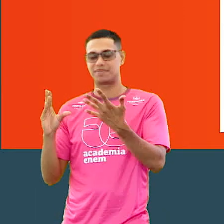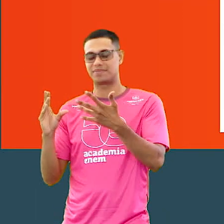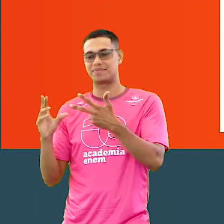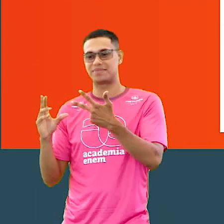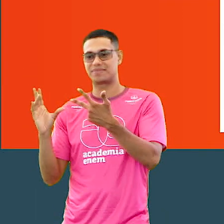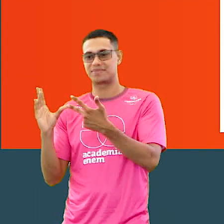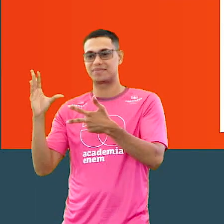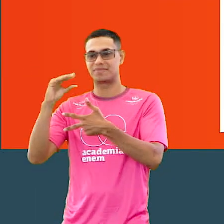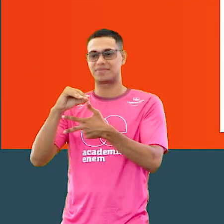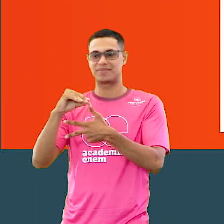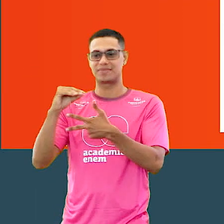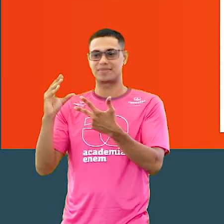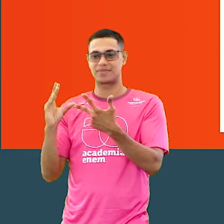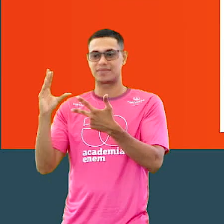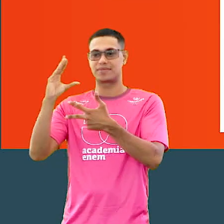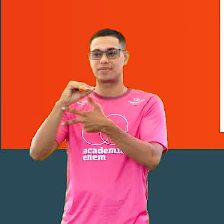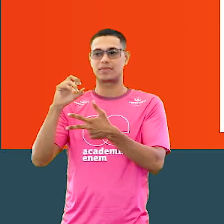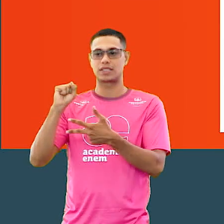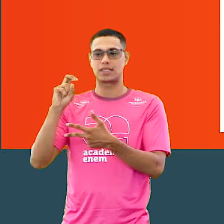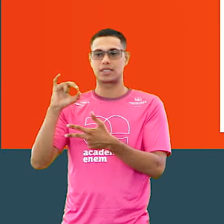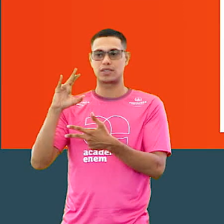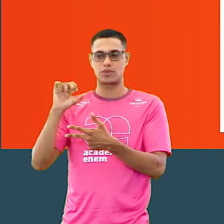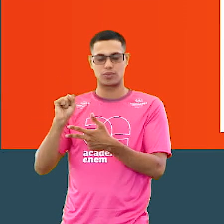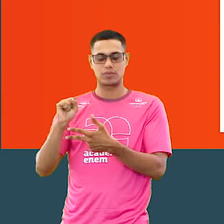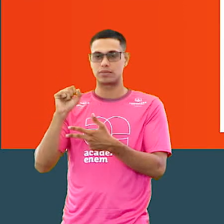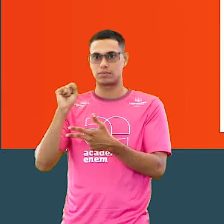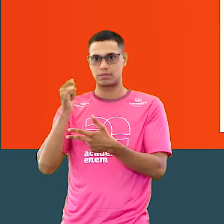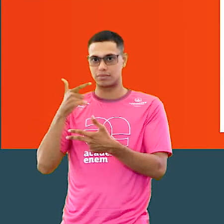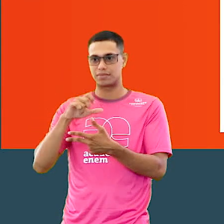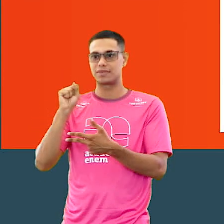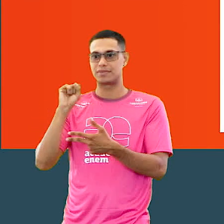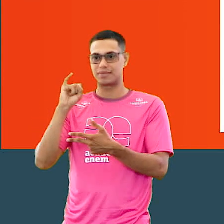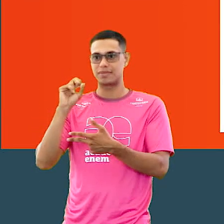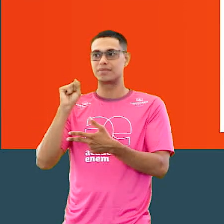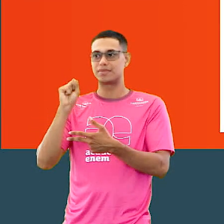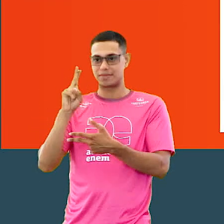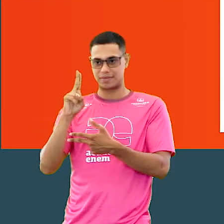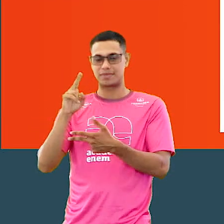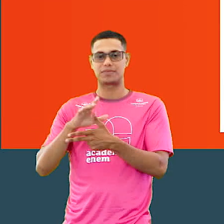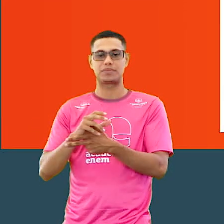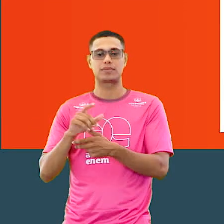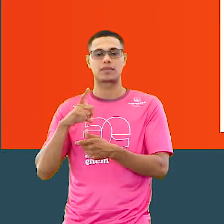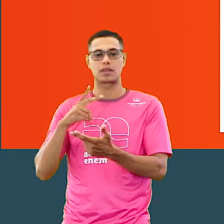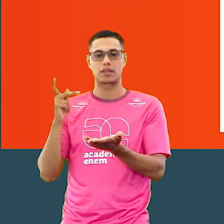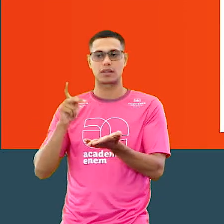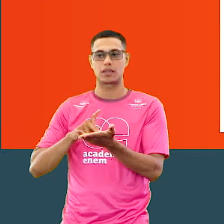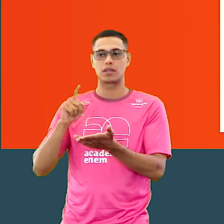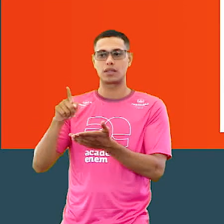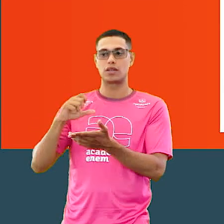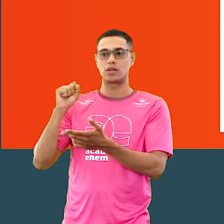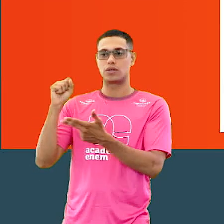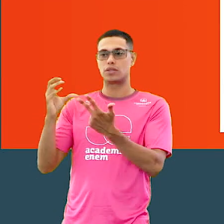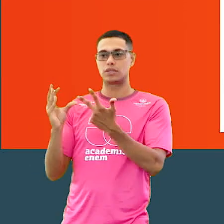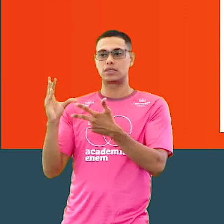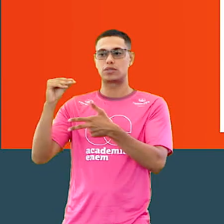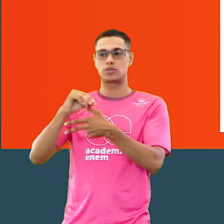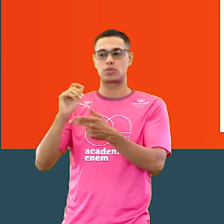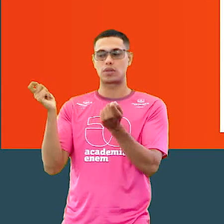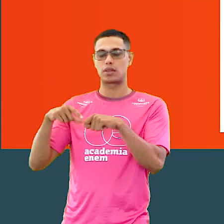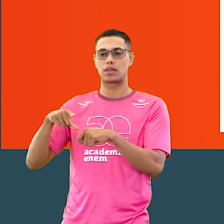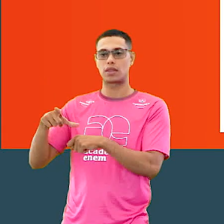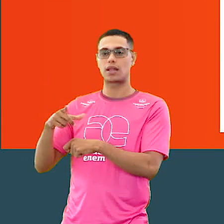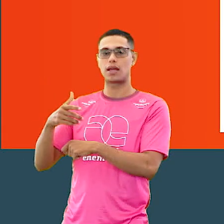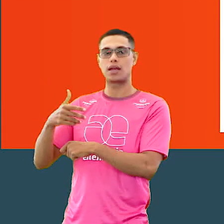sua nota. Para onde? Primeira coisa, o SISU abre porta para as universidades públicas só